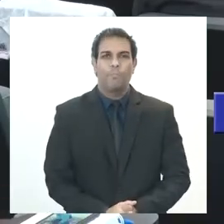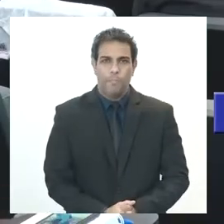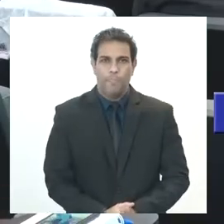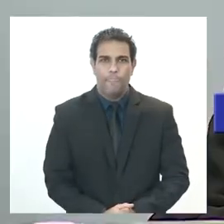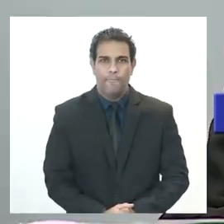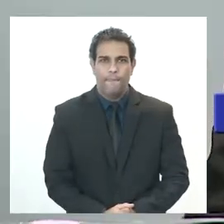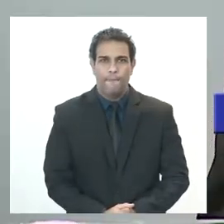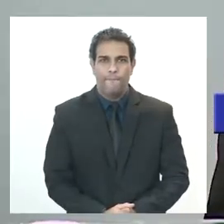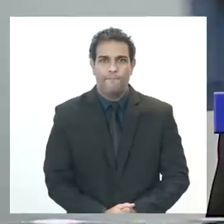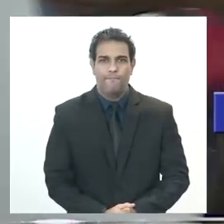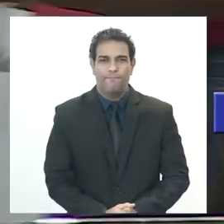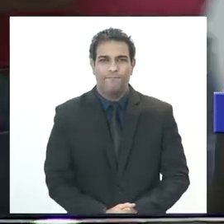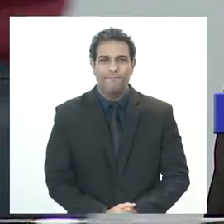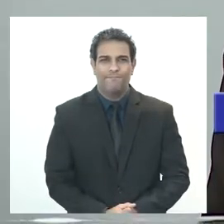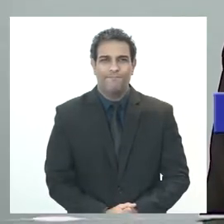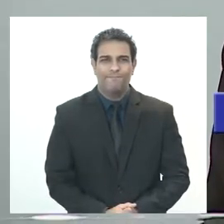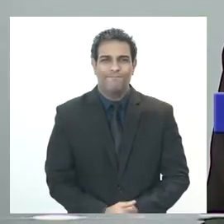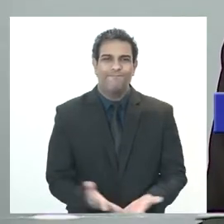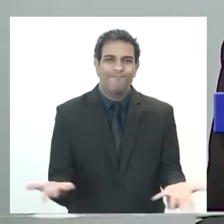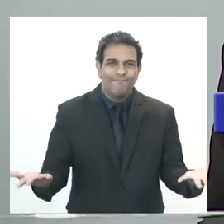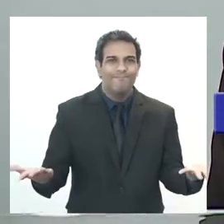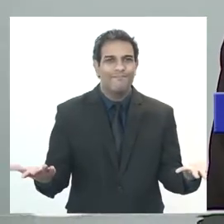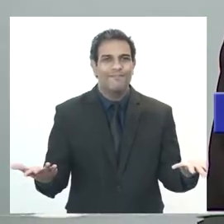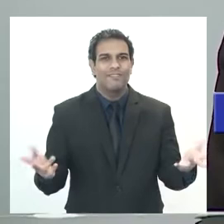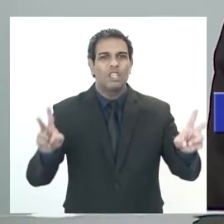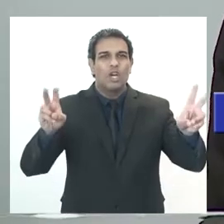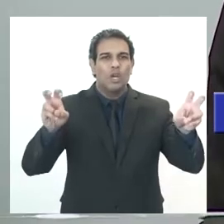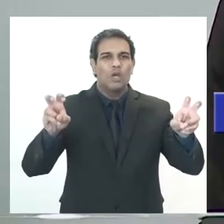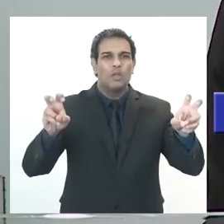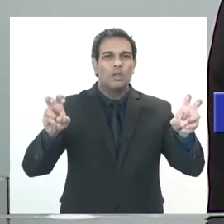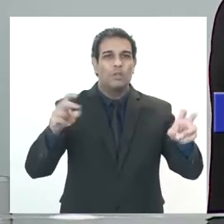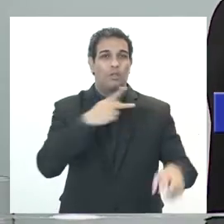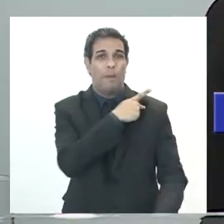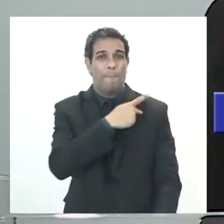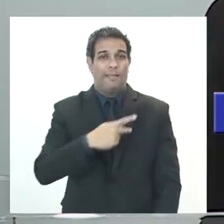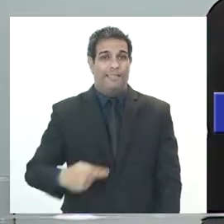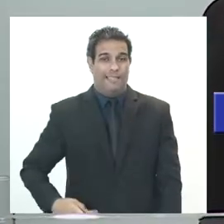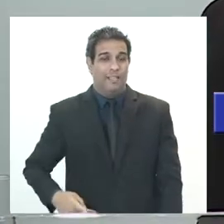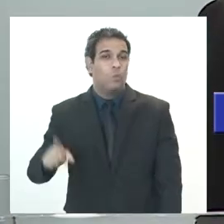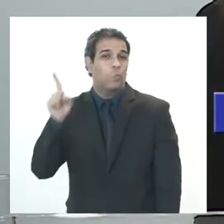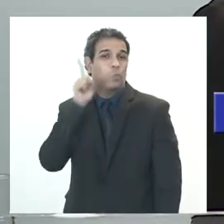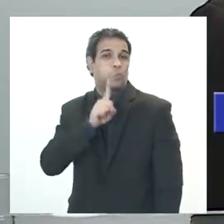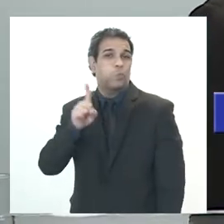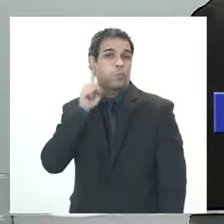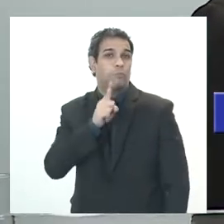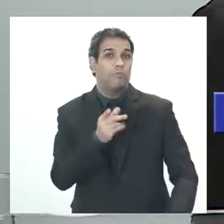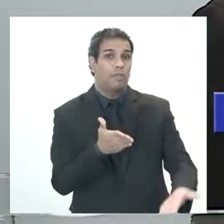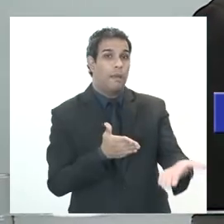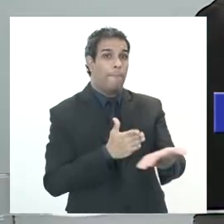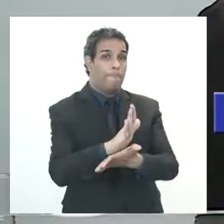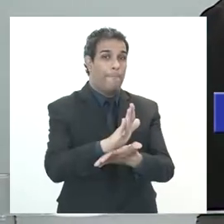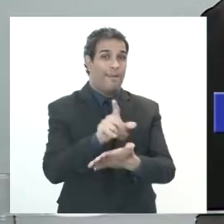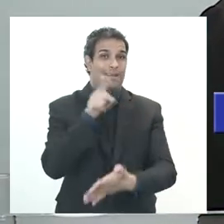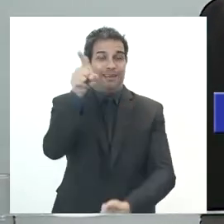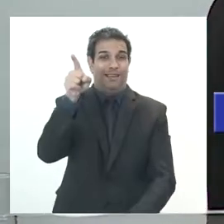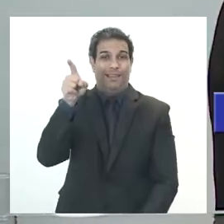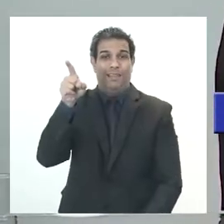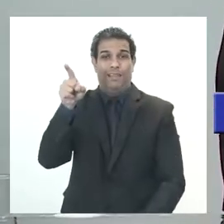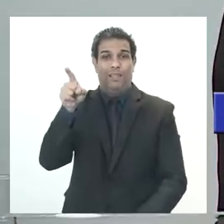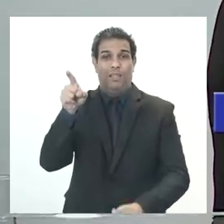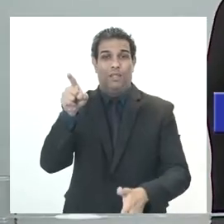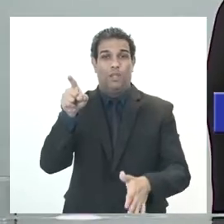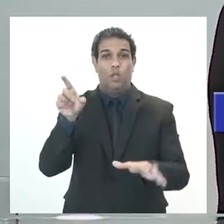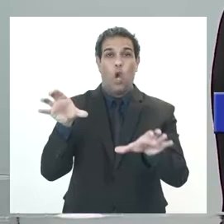um comercial paralelo né presidente dos Estados Unidos aprovou no senado dos Estados Unidos